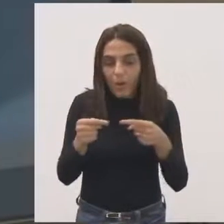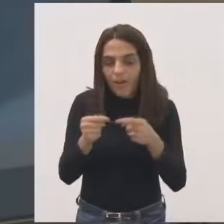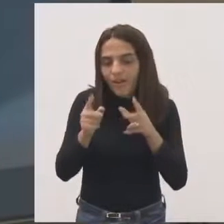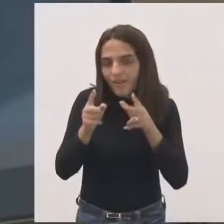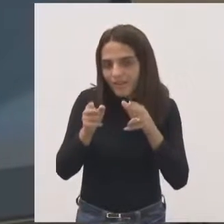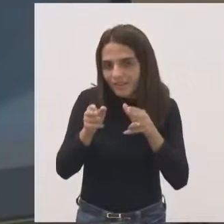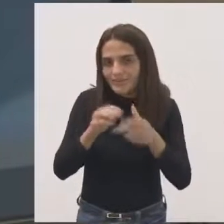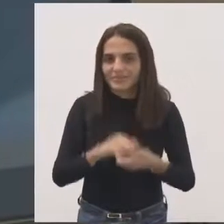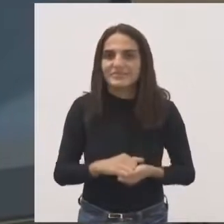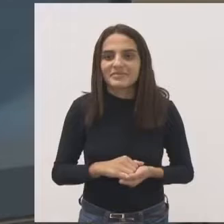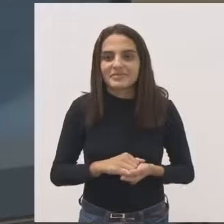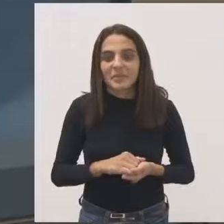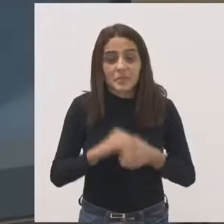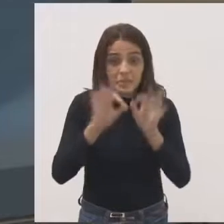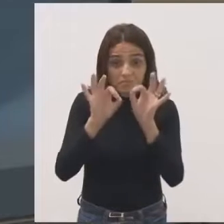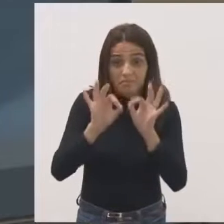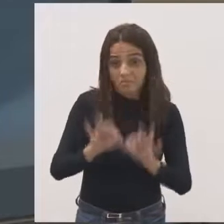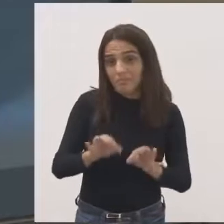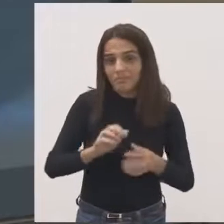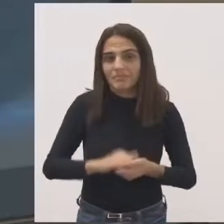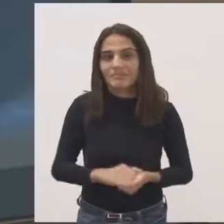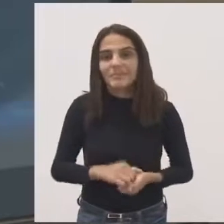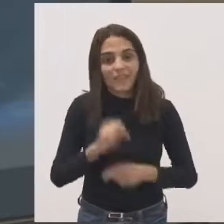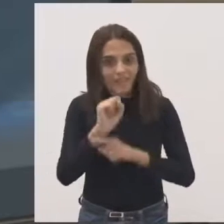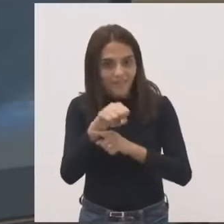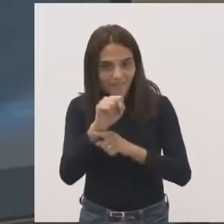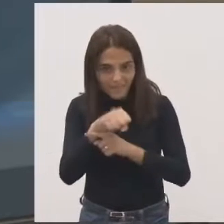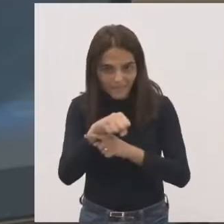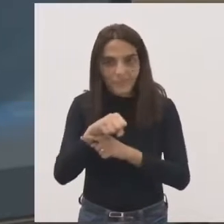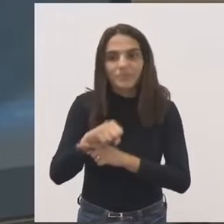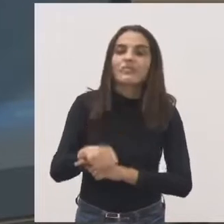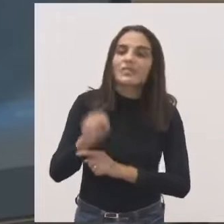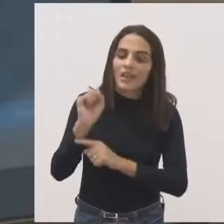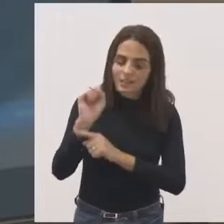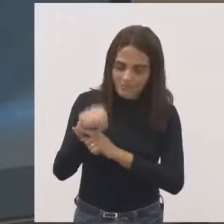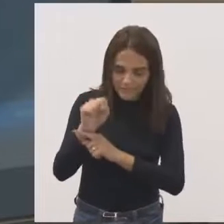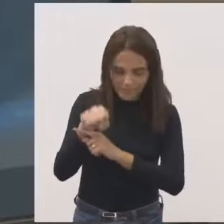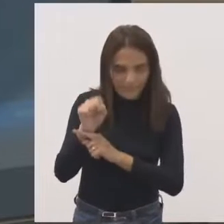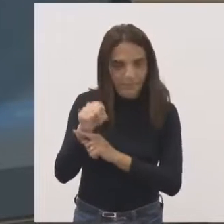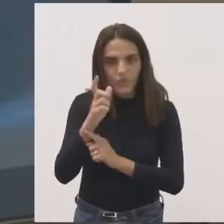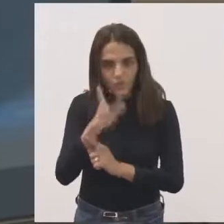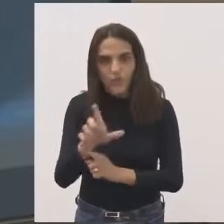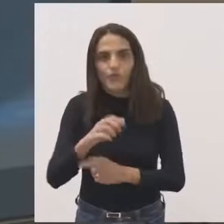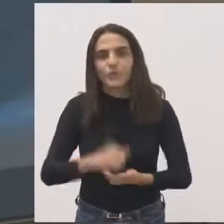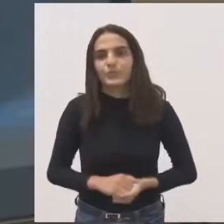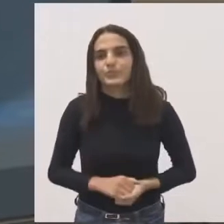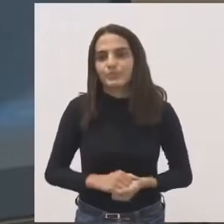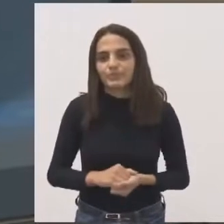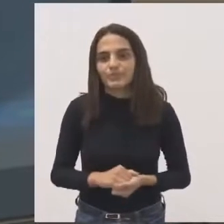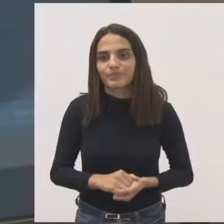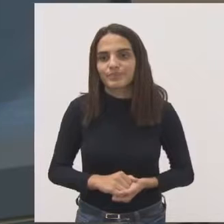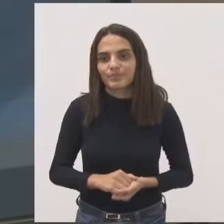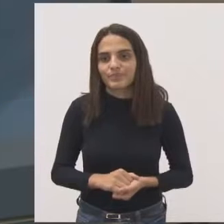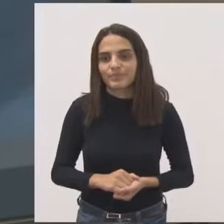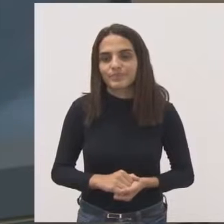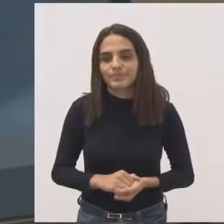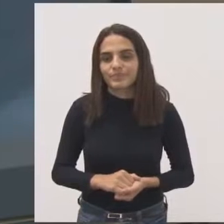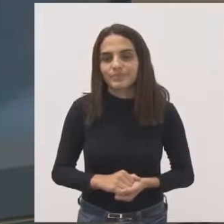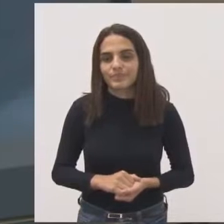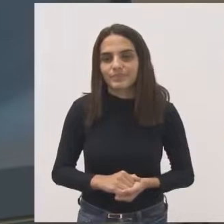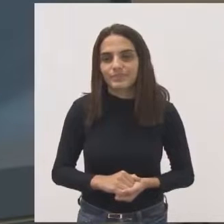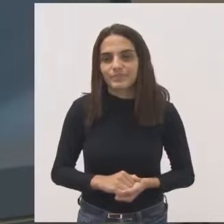vezes a mesma coisa. É para você ter certeza. Então, a gente põe sim na primeira, a gente põe sim na segunda, que a gente vai deixar ele localizar o dispositivo, tá